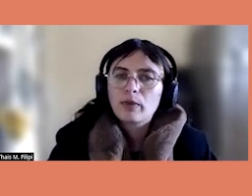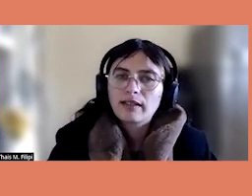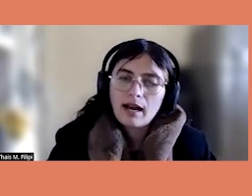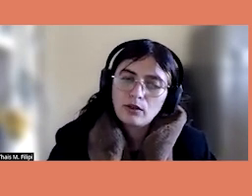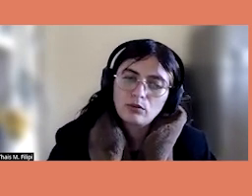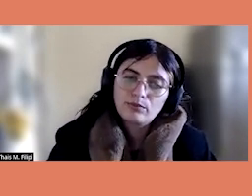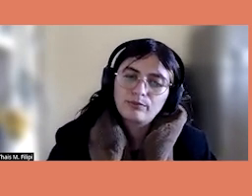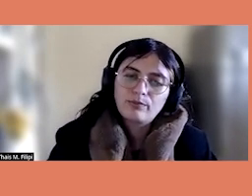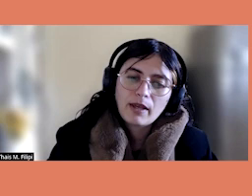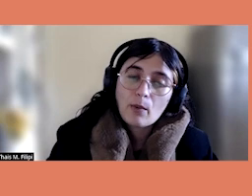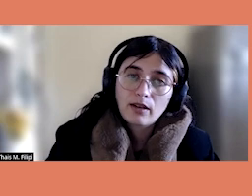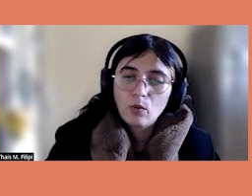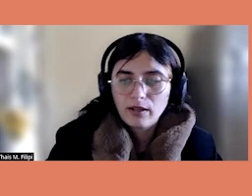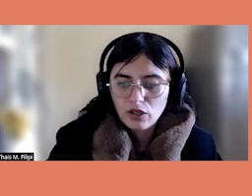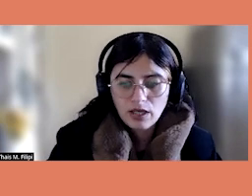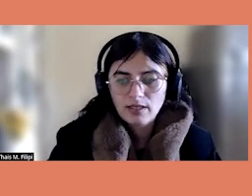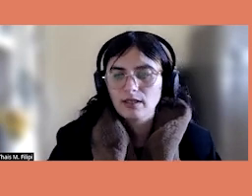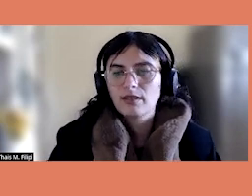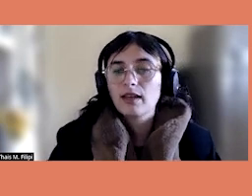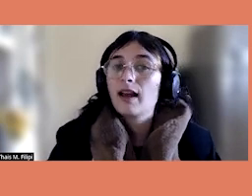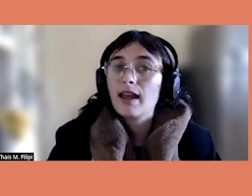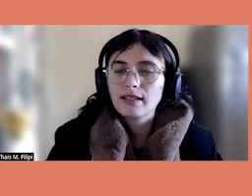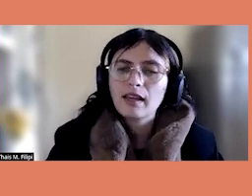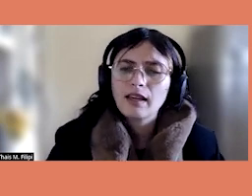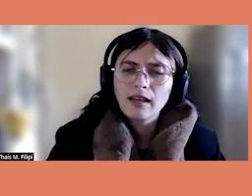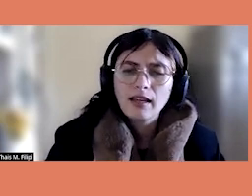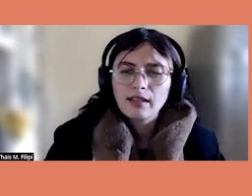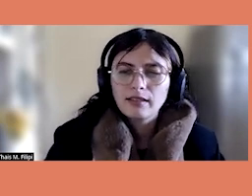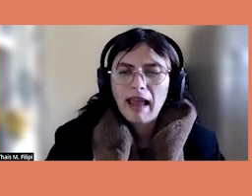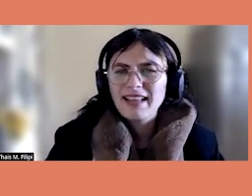o proprietário, que é o ArcGIS, que é da